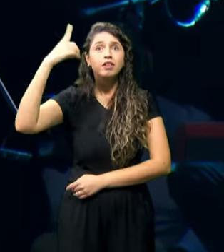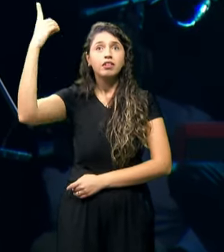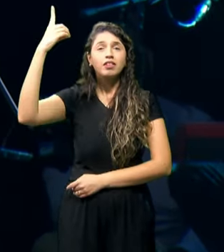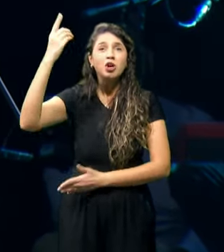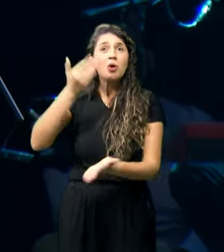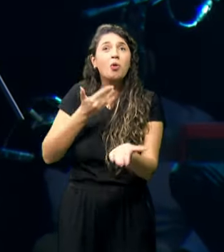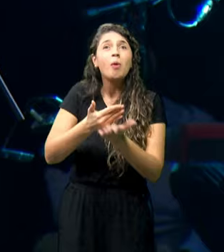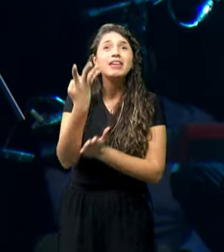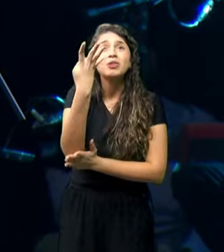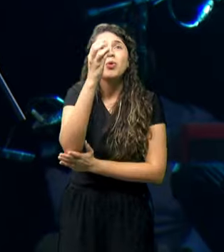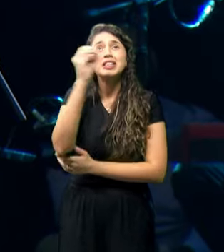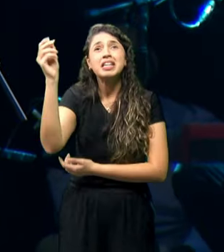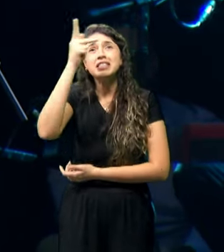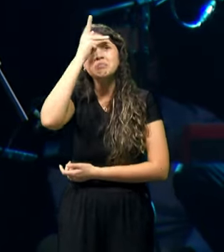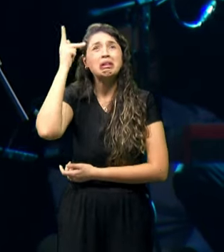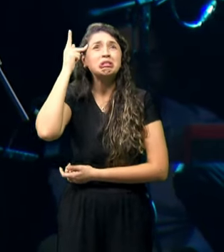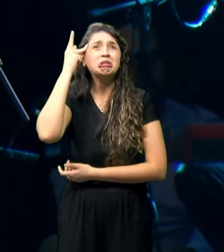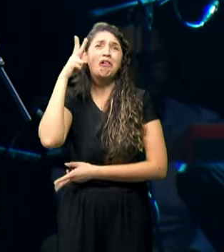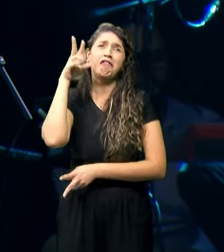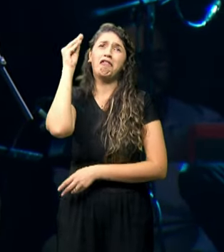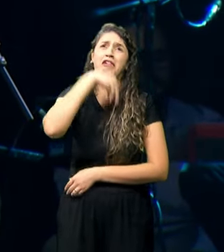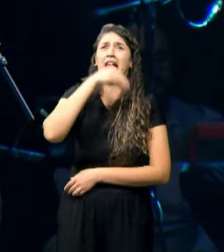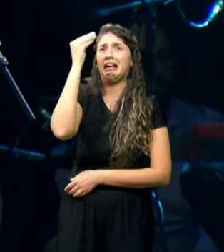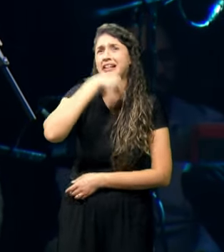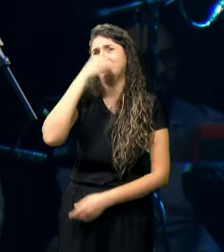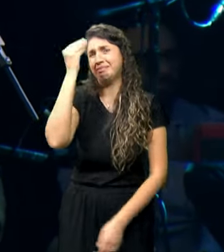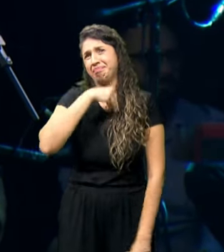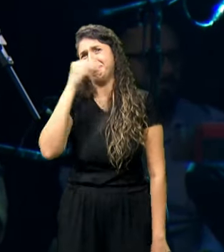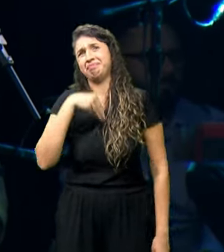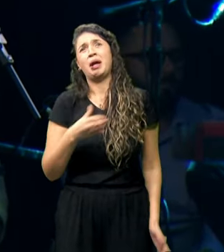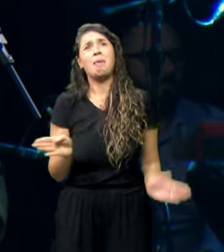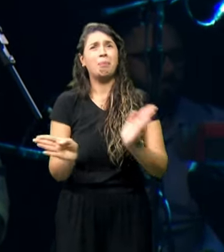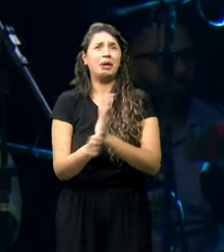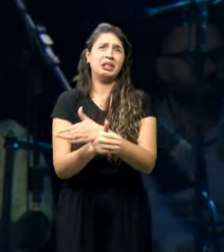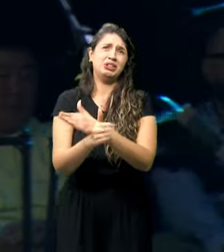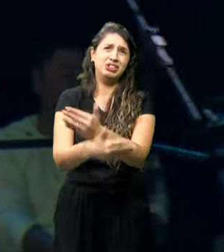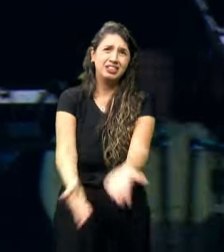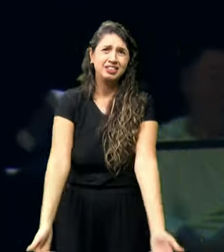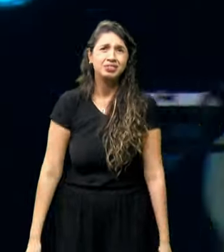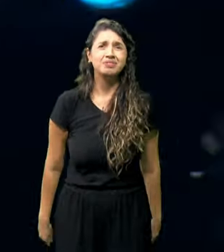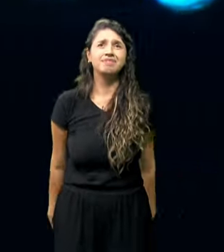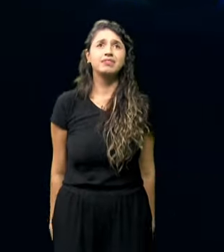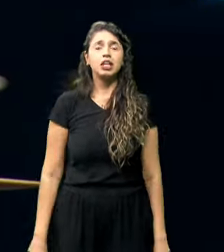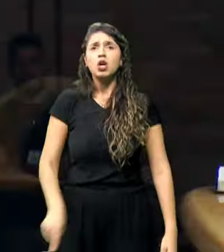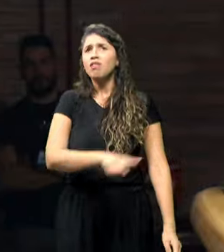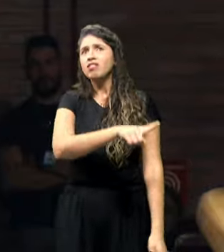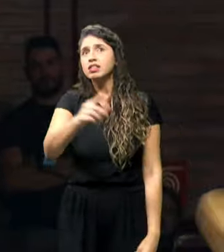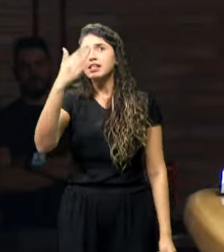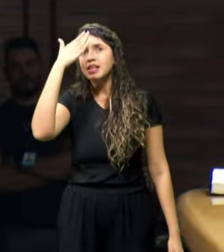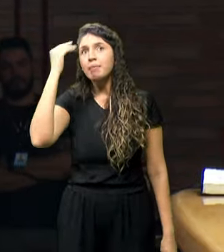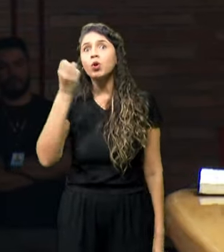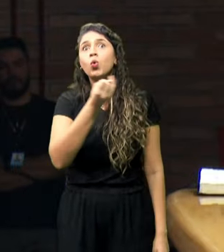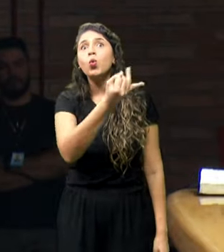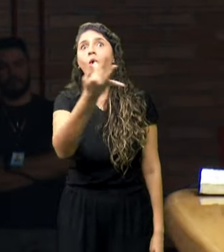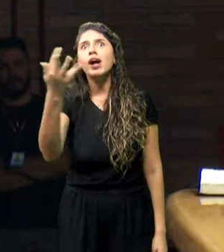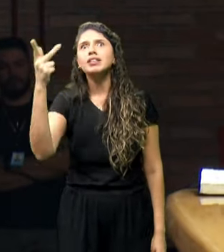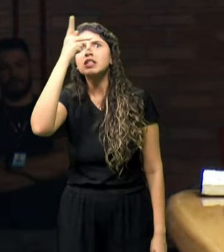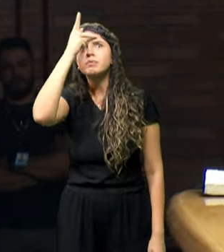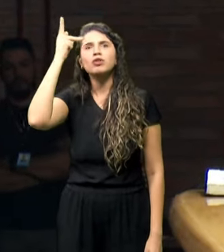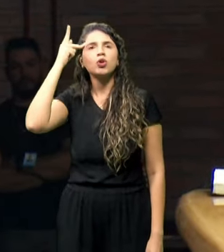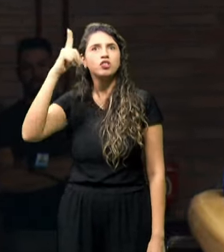Gente desgostosa, gente sem rumo na vida, ele dá rumo a esses caras. Você sabe quanto foi o exército de Davi?